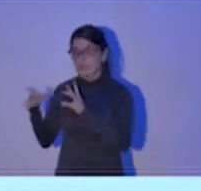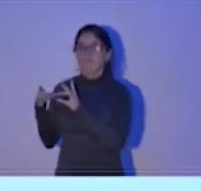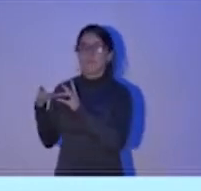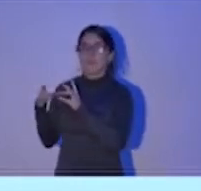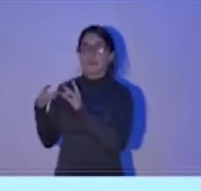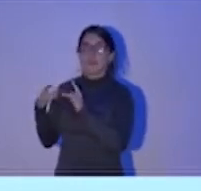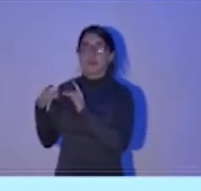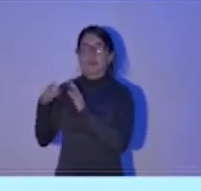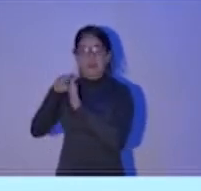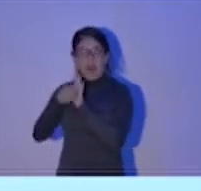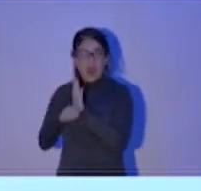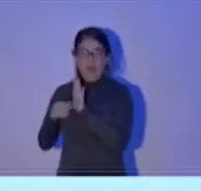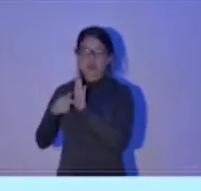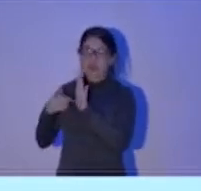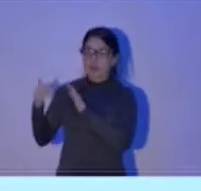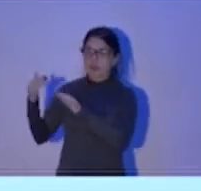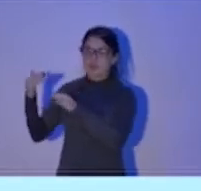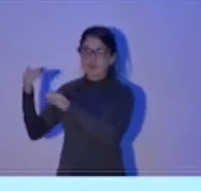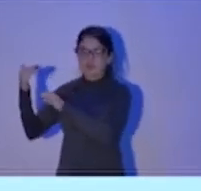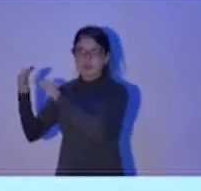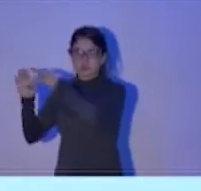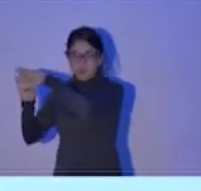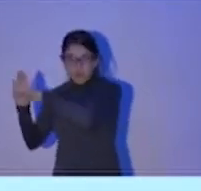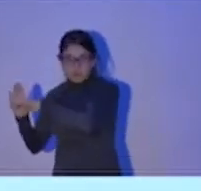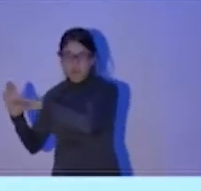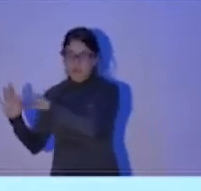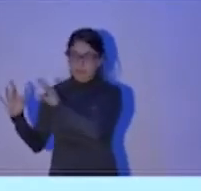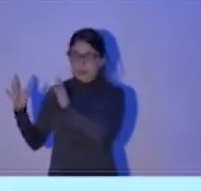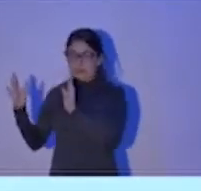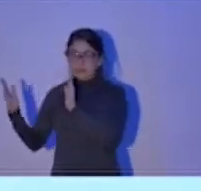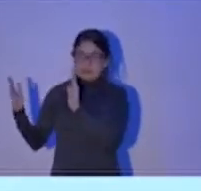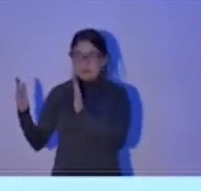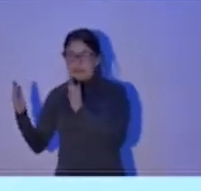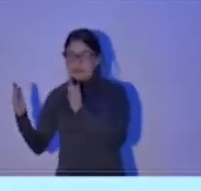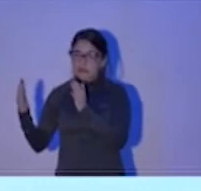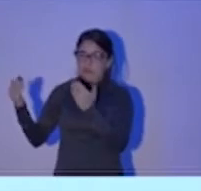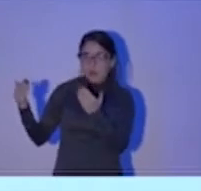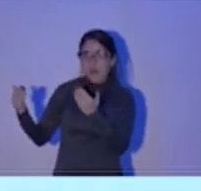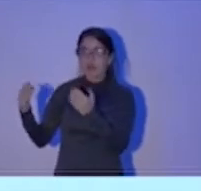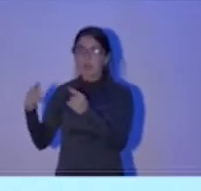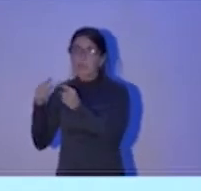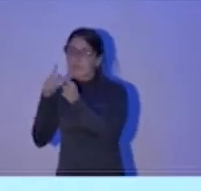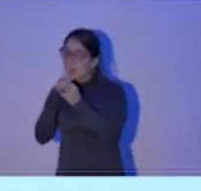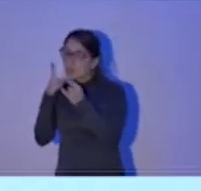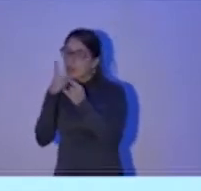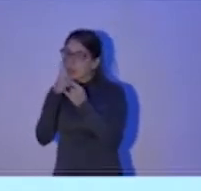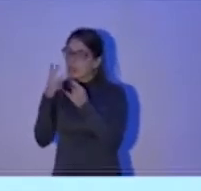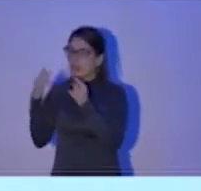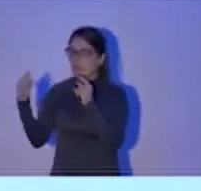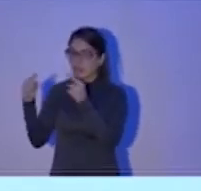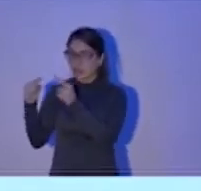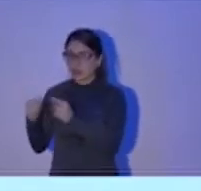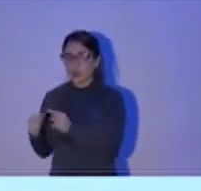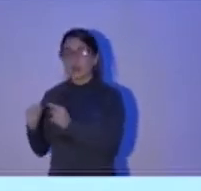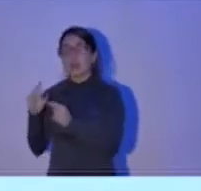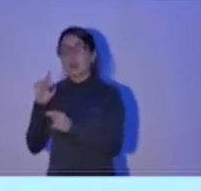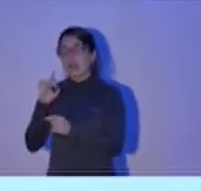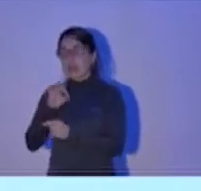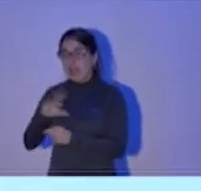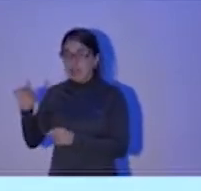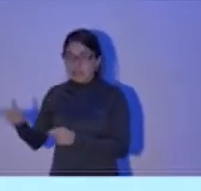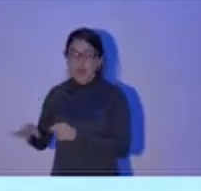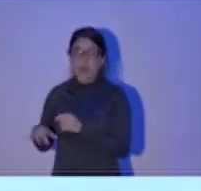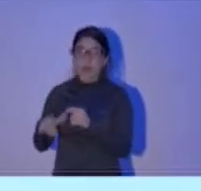esse olhar atento aos diferentes lugares, não cada um com sua problemática